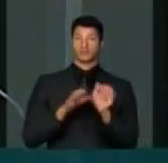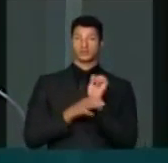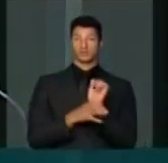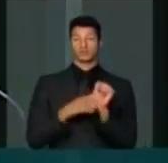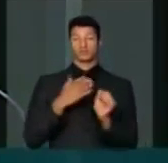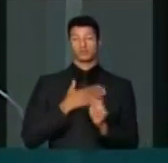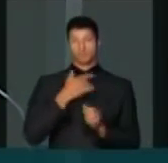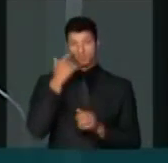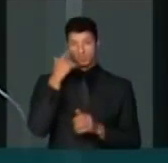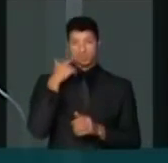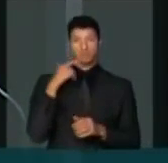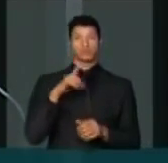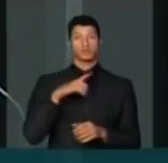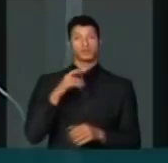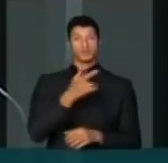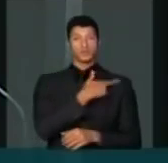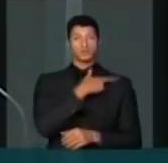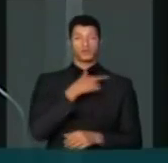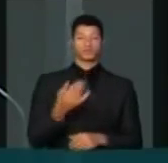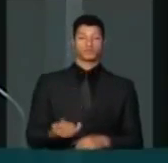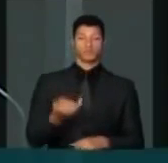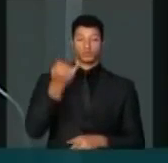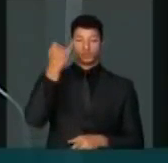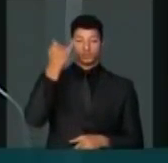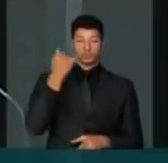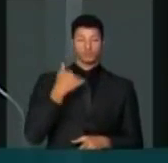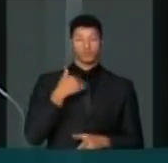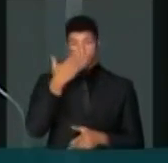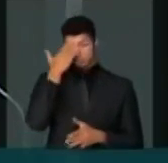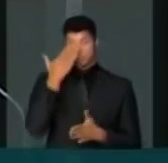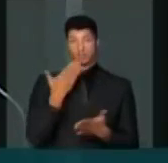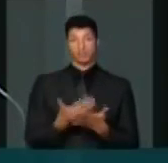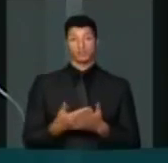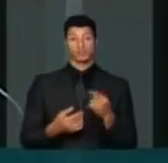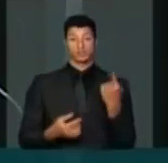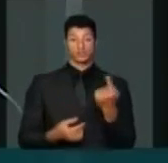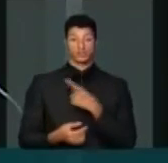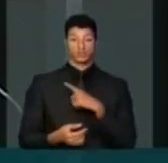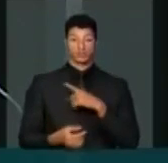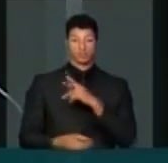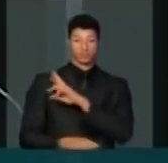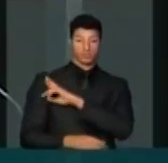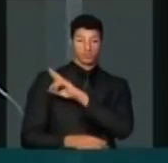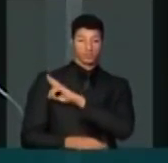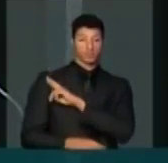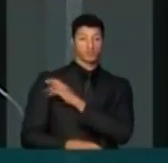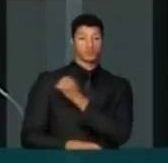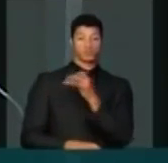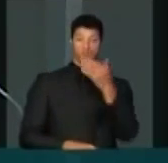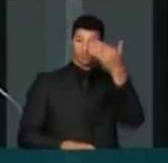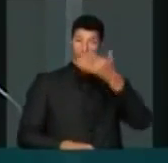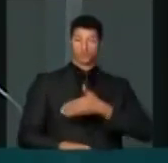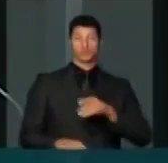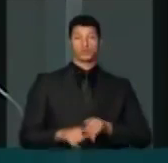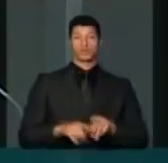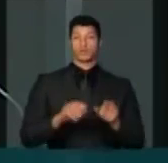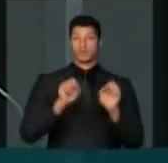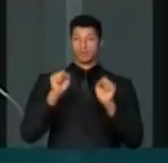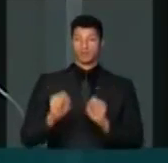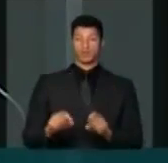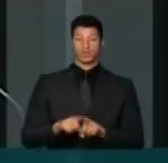ver, cumprem papel fundamental. Creio que nós temos uma responsabilidade enquanto frente, enquanto